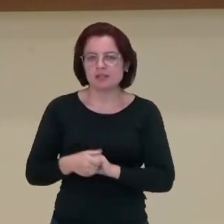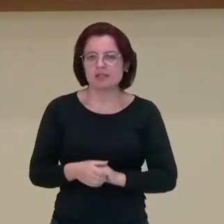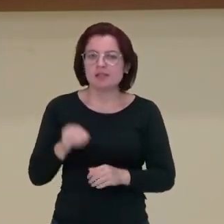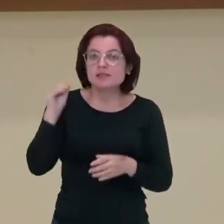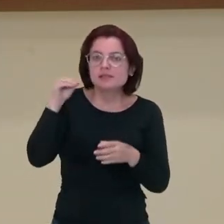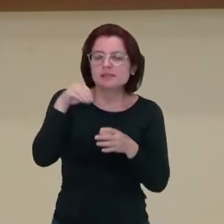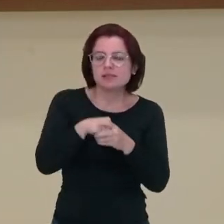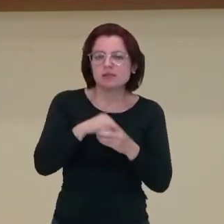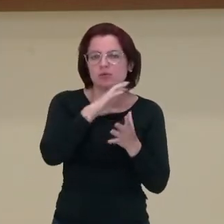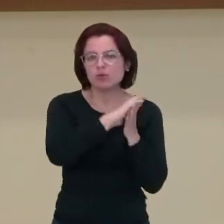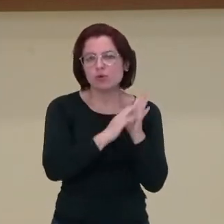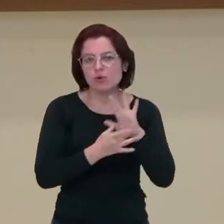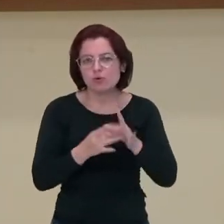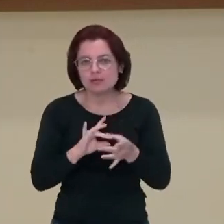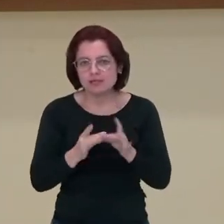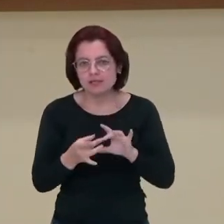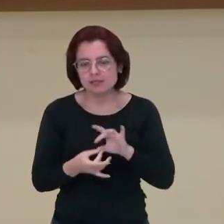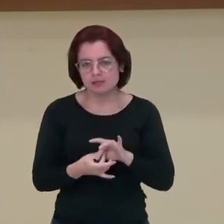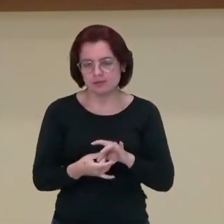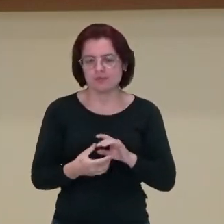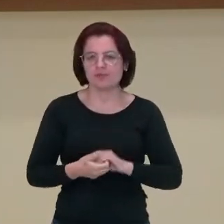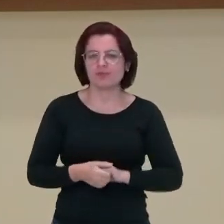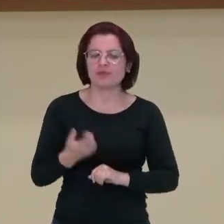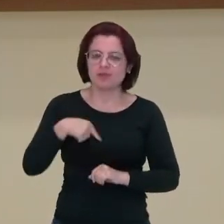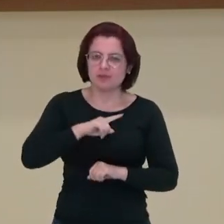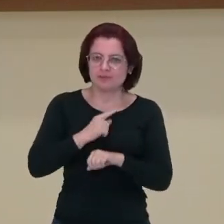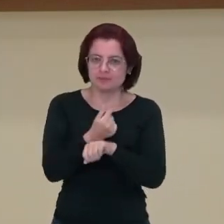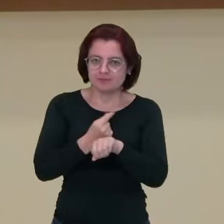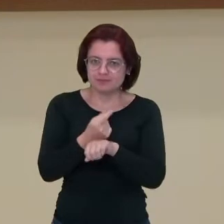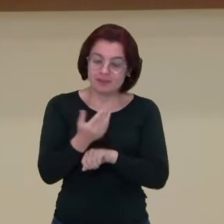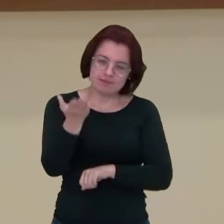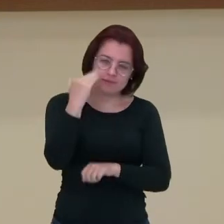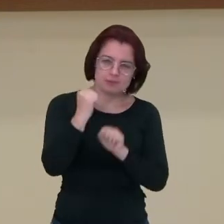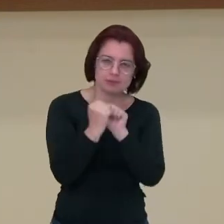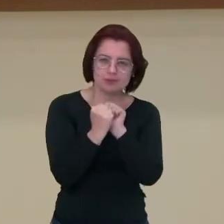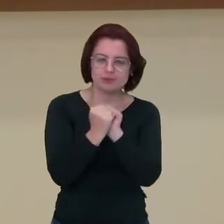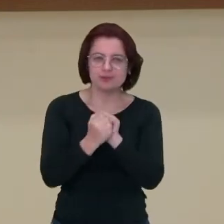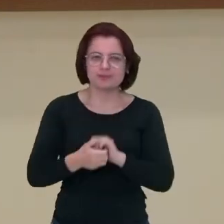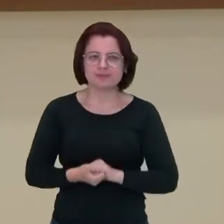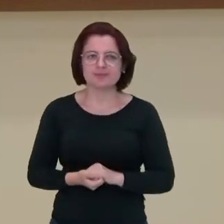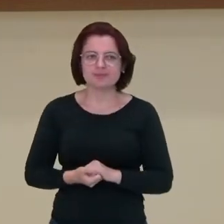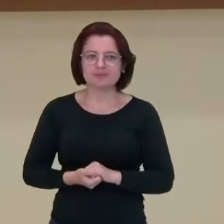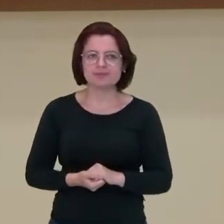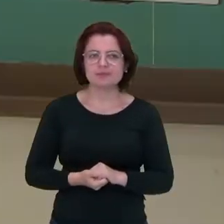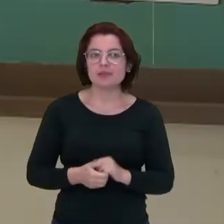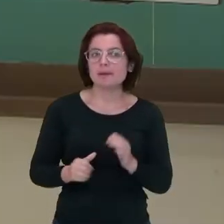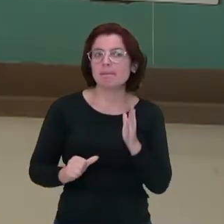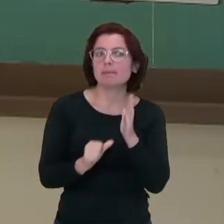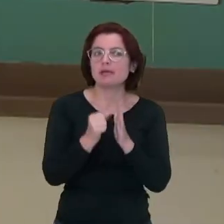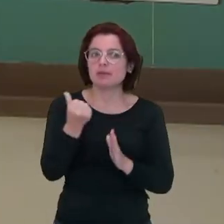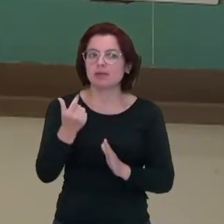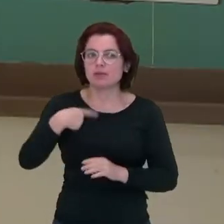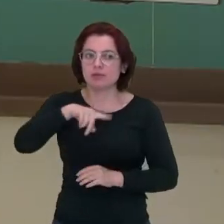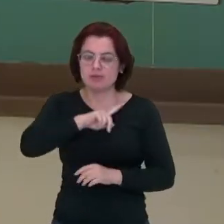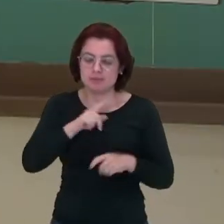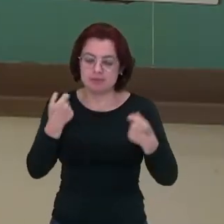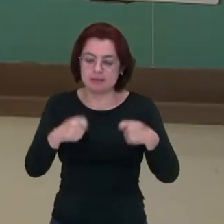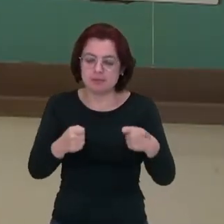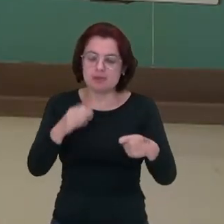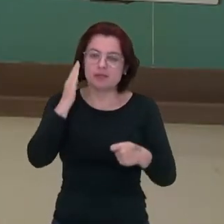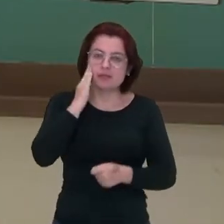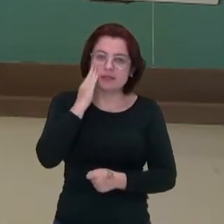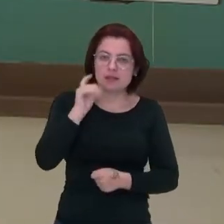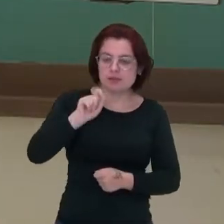do contexto da nossa organização financeira. Vamos lá então? Então lá. Primeiro, compreender ativos